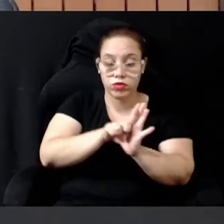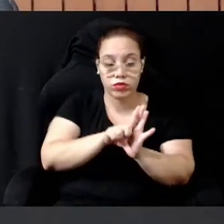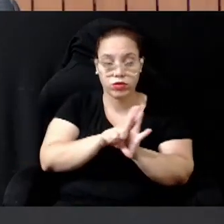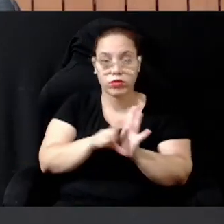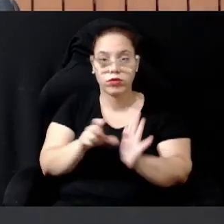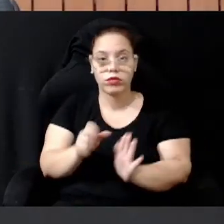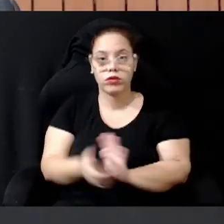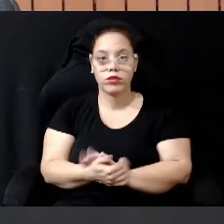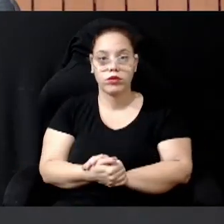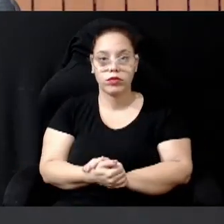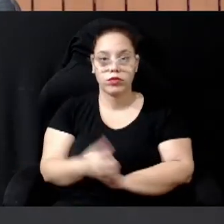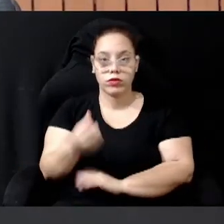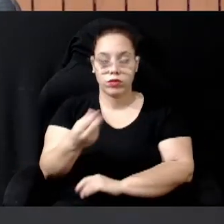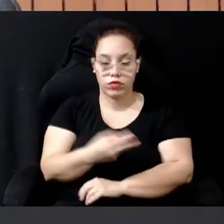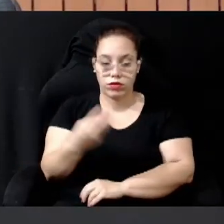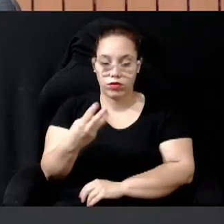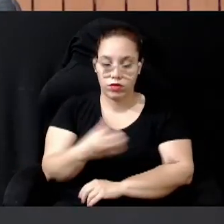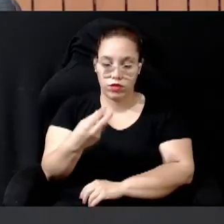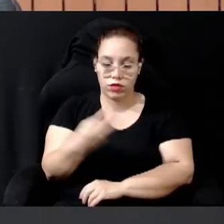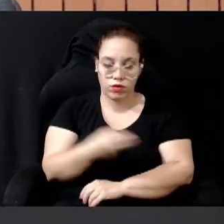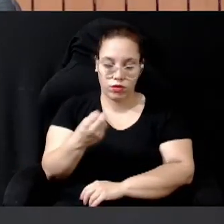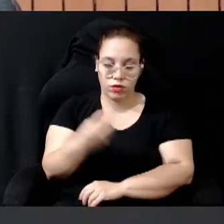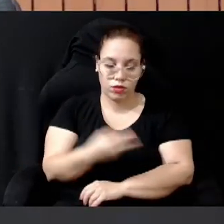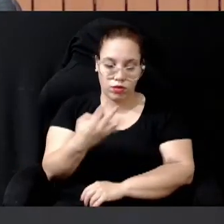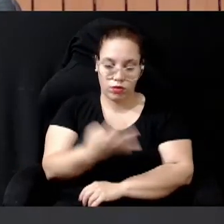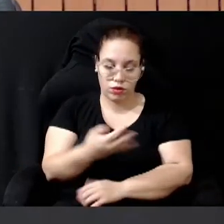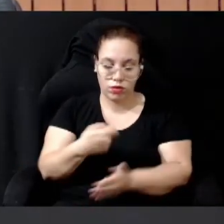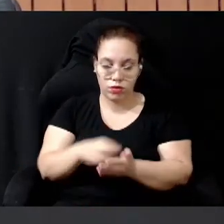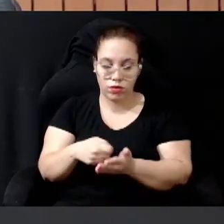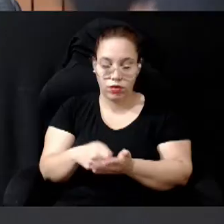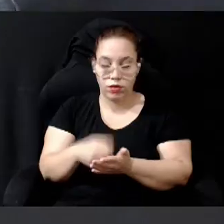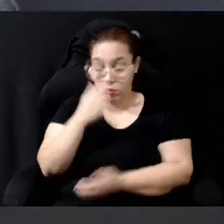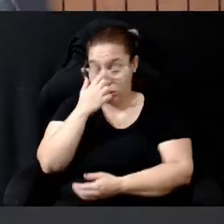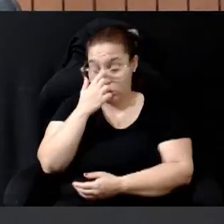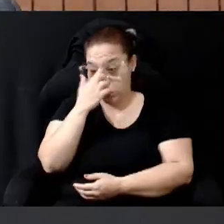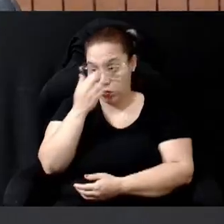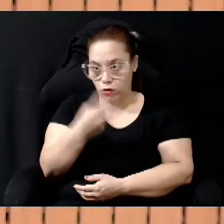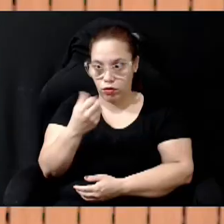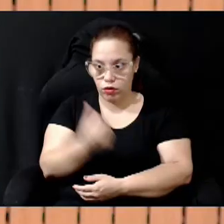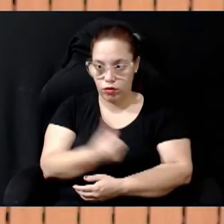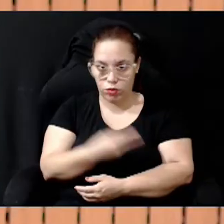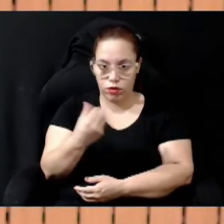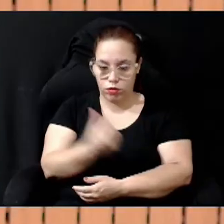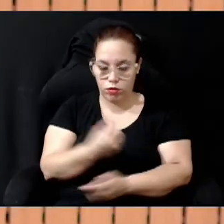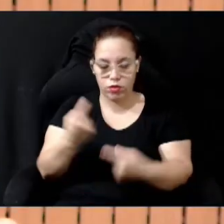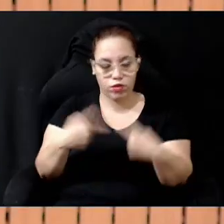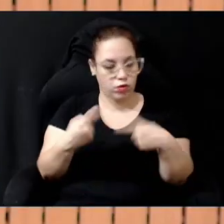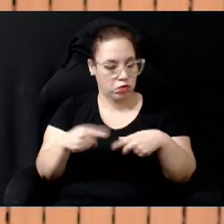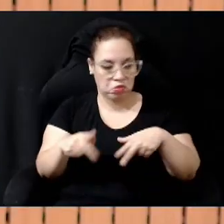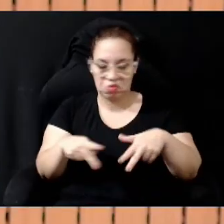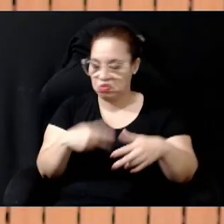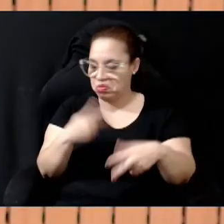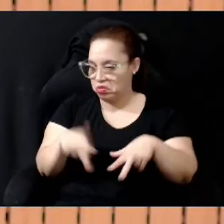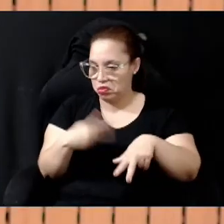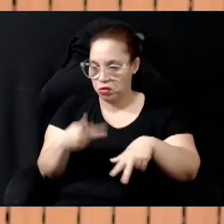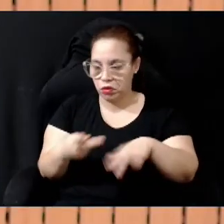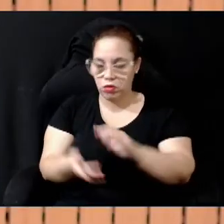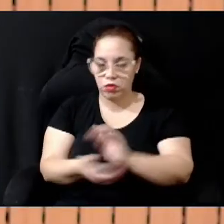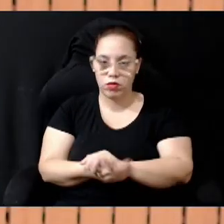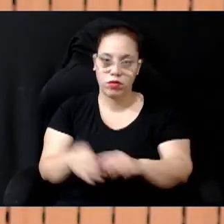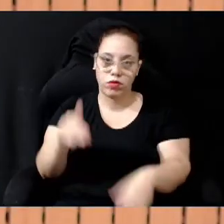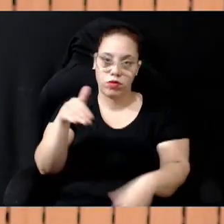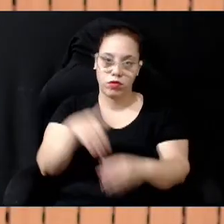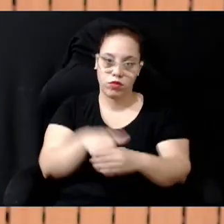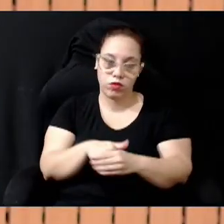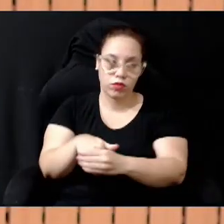número 232/2024, processo 242221. Em discussão, não havendo vereador a discutir, em votação. Vereadores